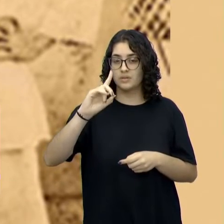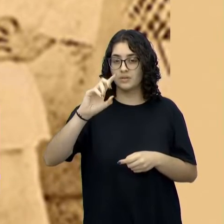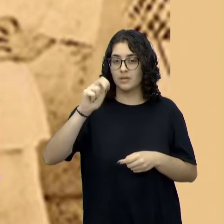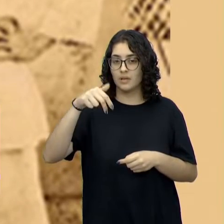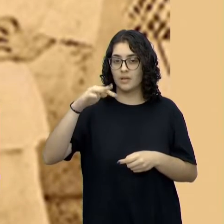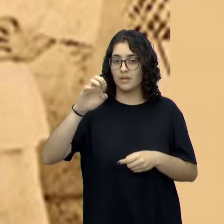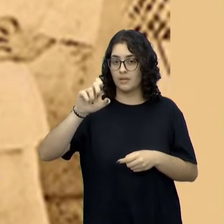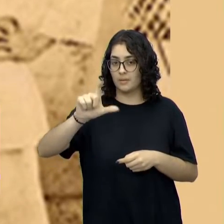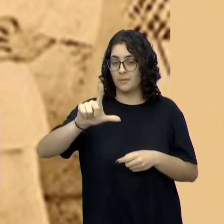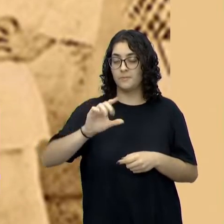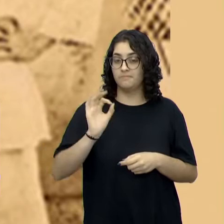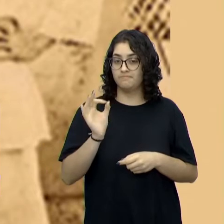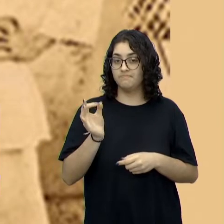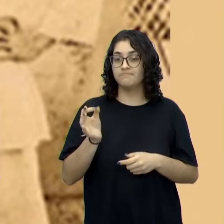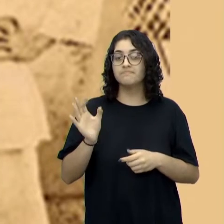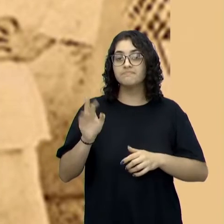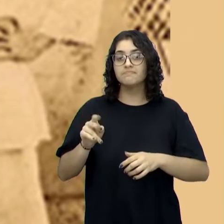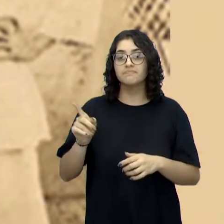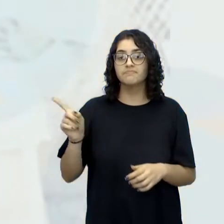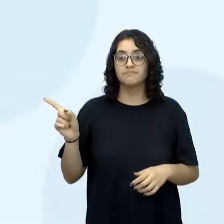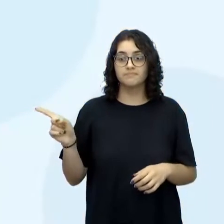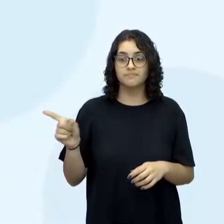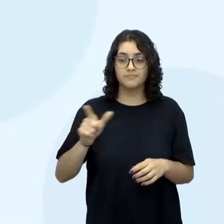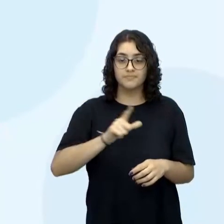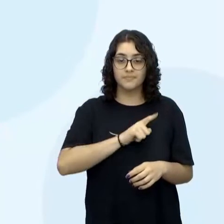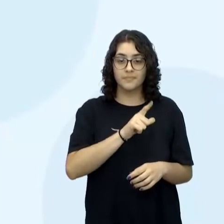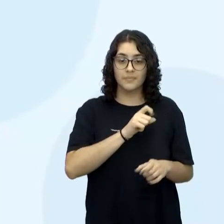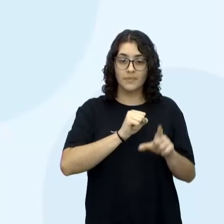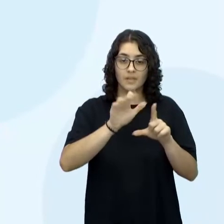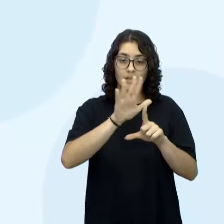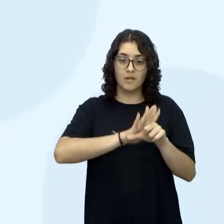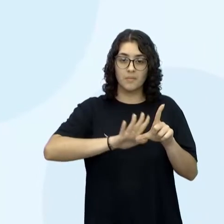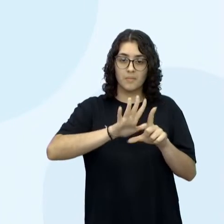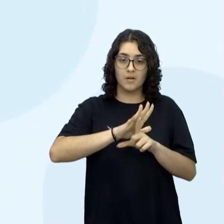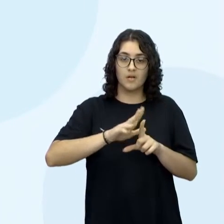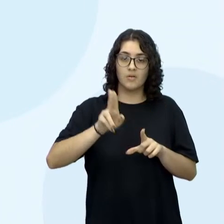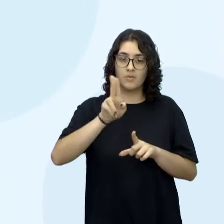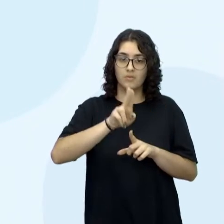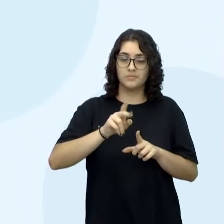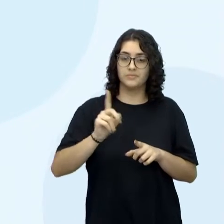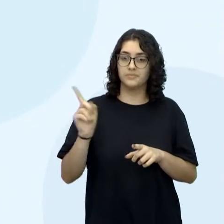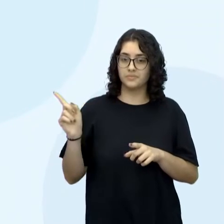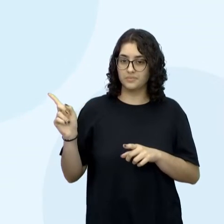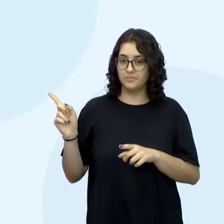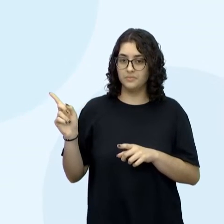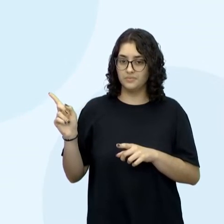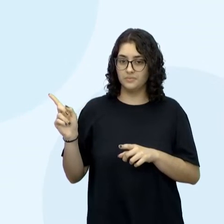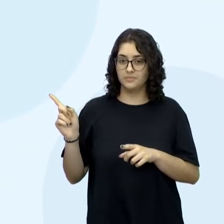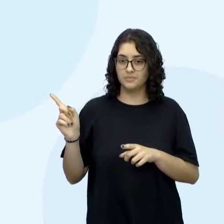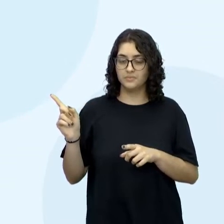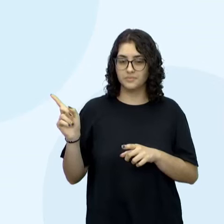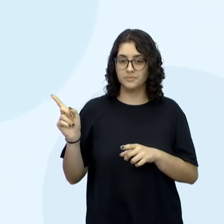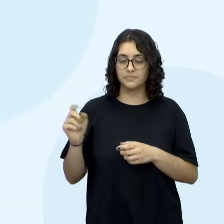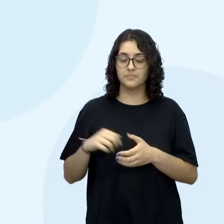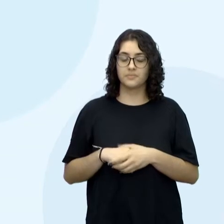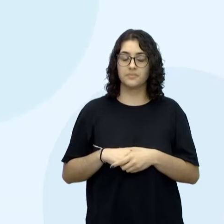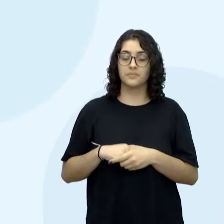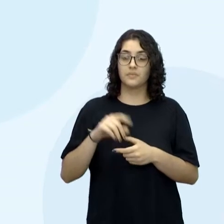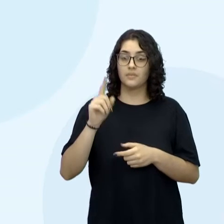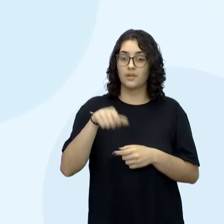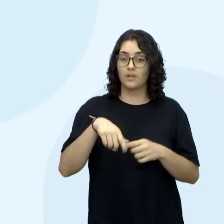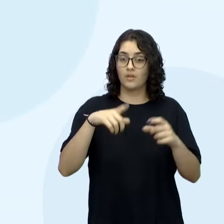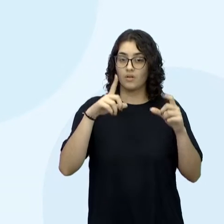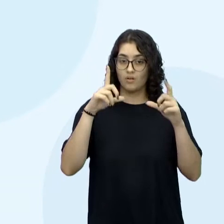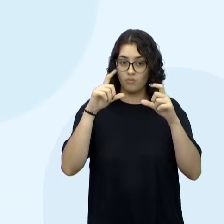Pessoal, tá aí na tela para vocês. Isso é a imagem, então, que está sendo utilizada aqui no Chroma Key. Como eu disse, é uma foto